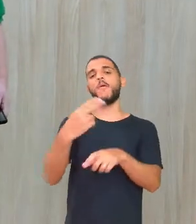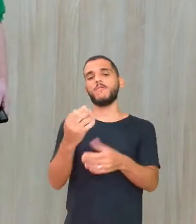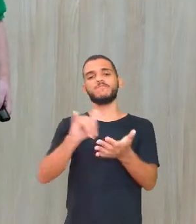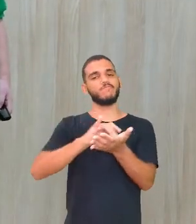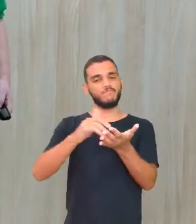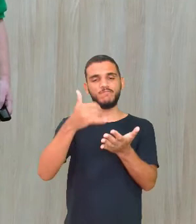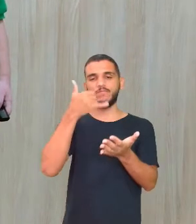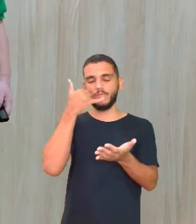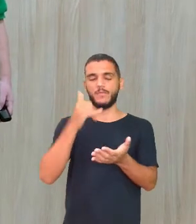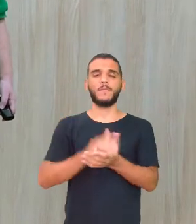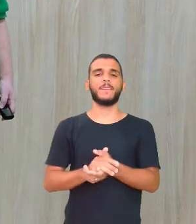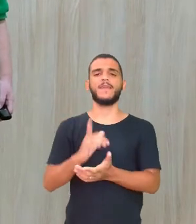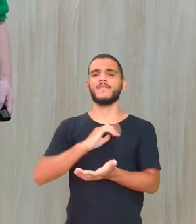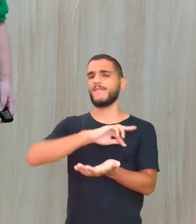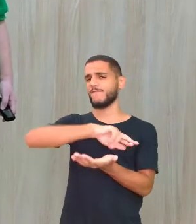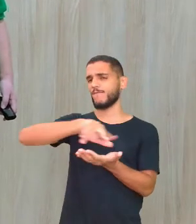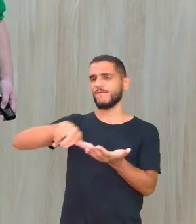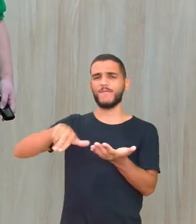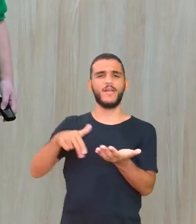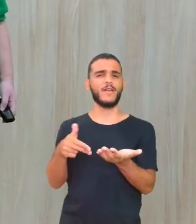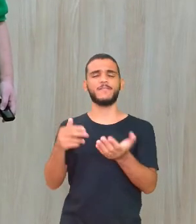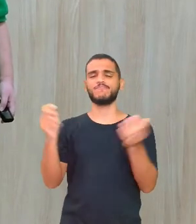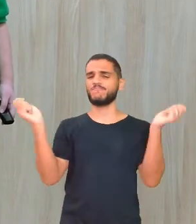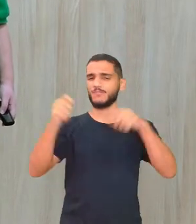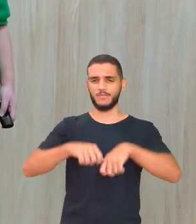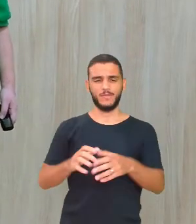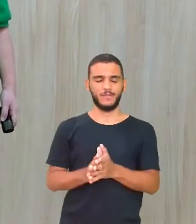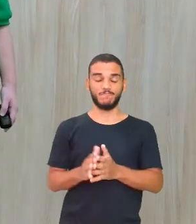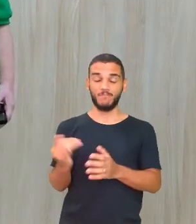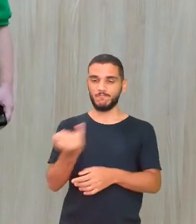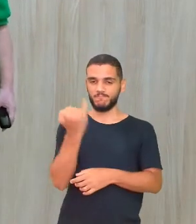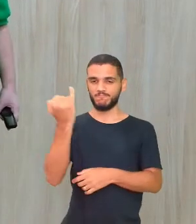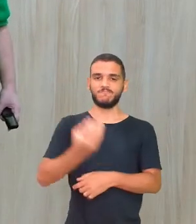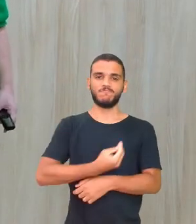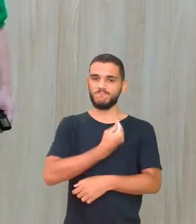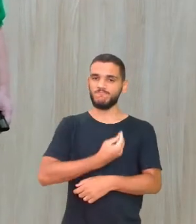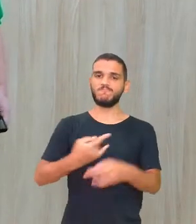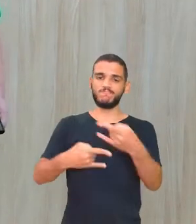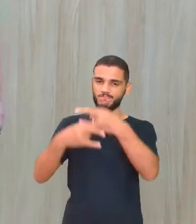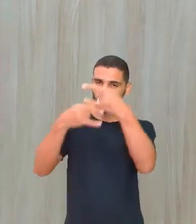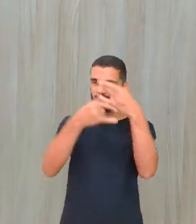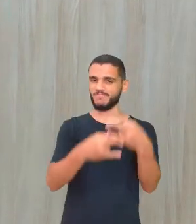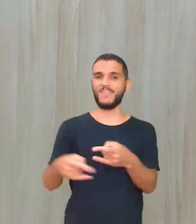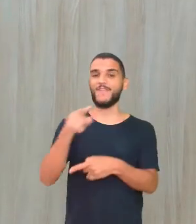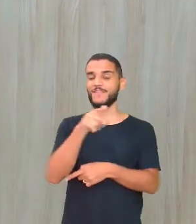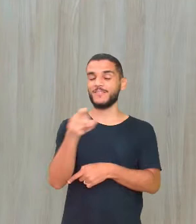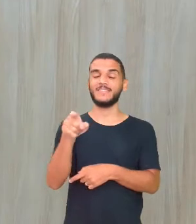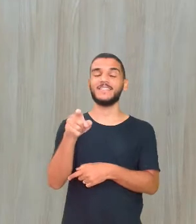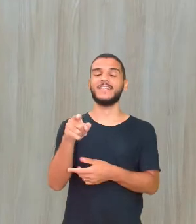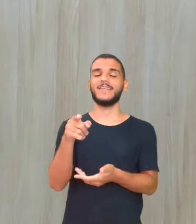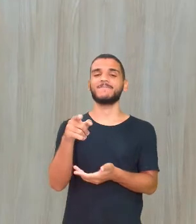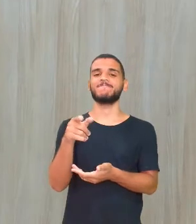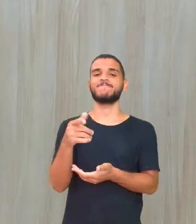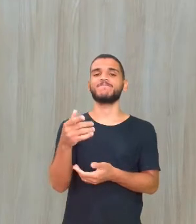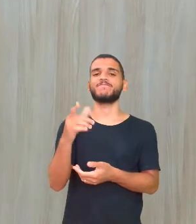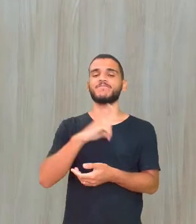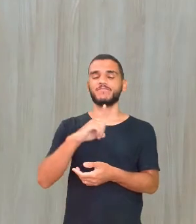telefone. O que é importante aqui na aula ao vivo? O ideal é que vocês estejam